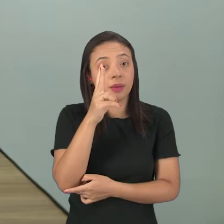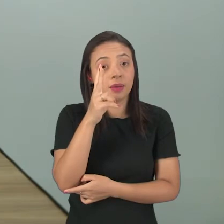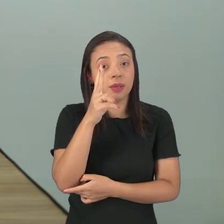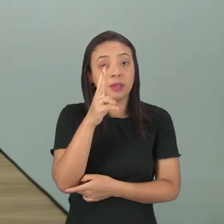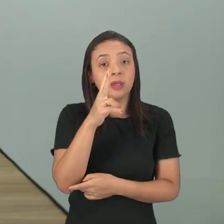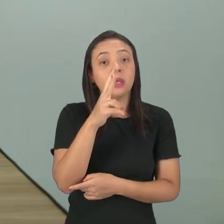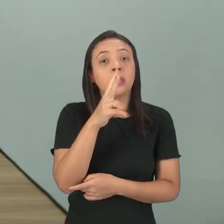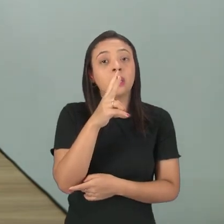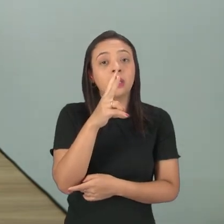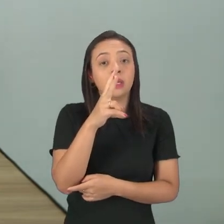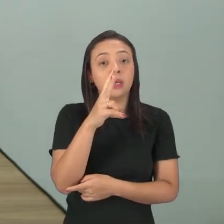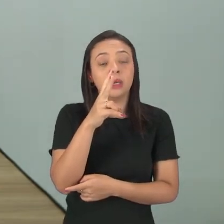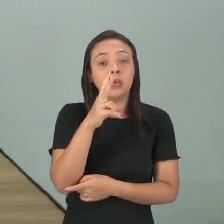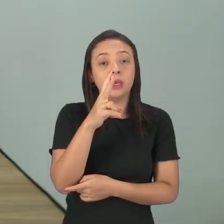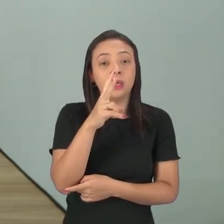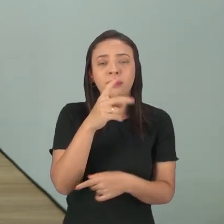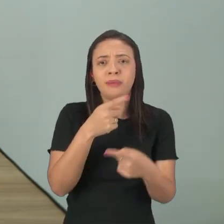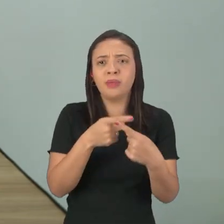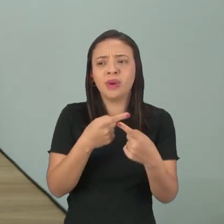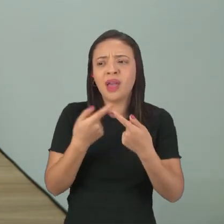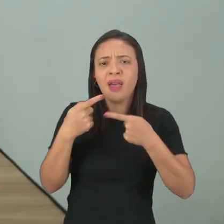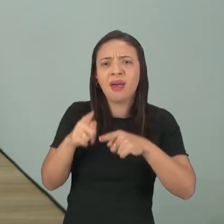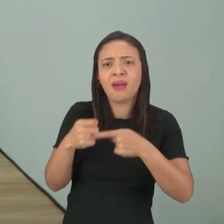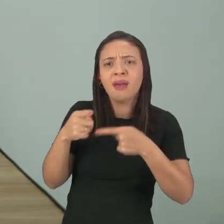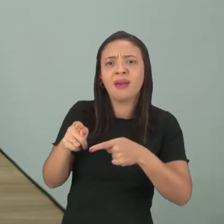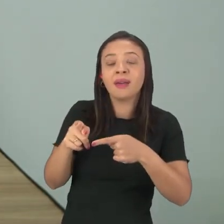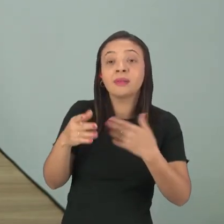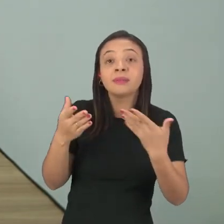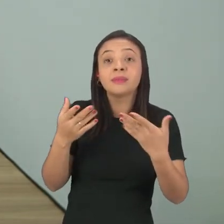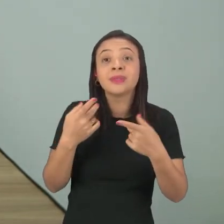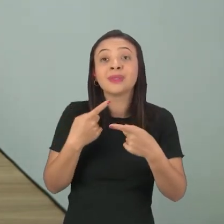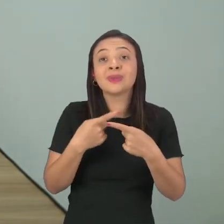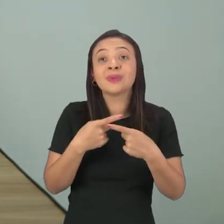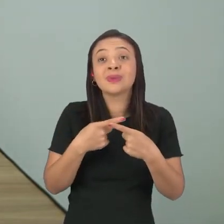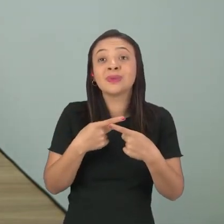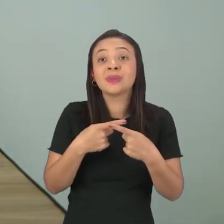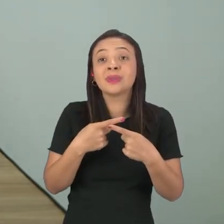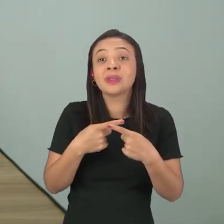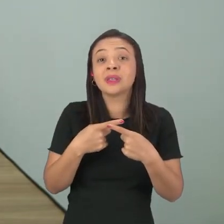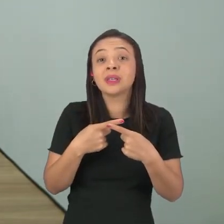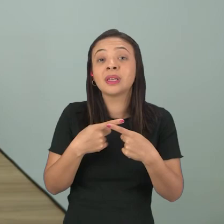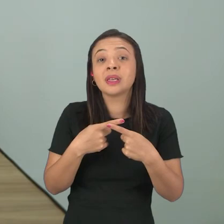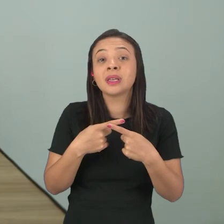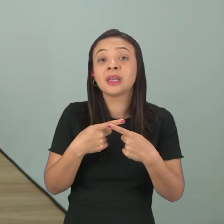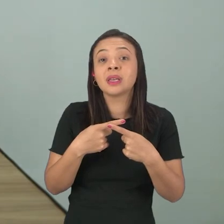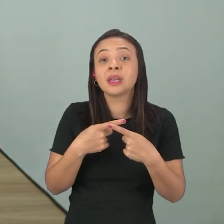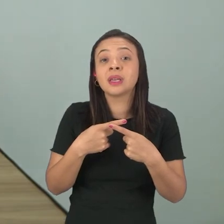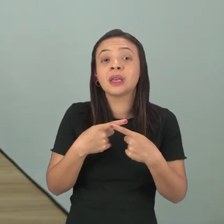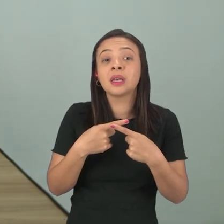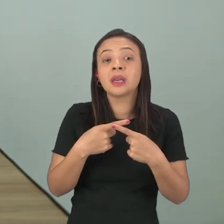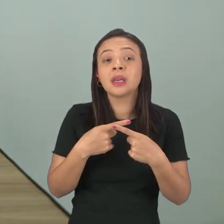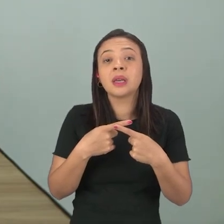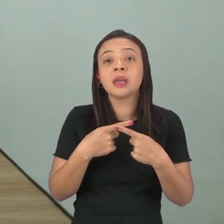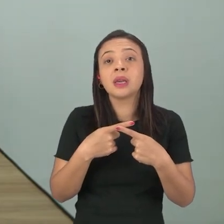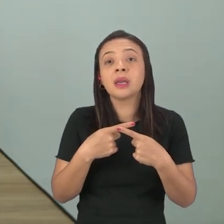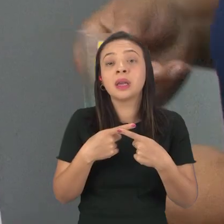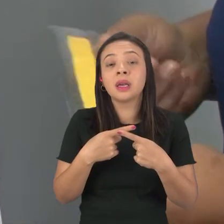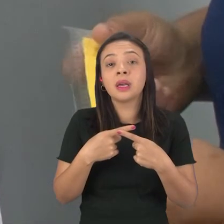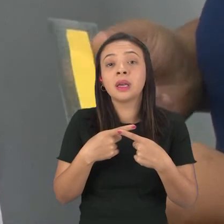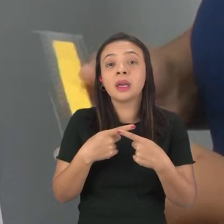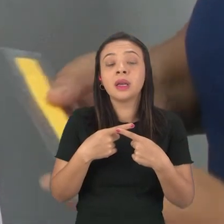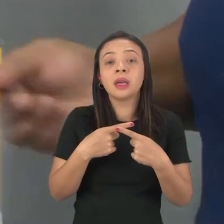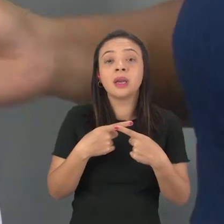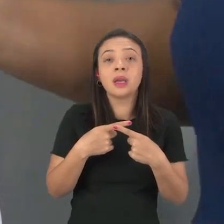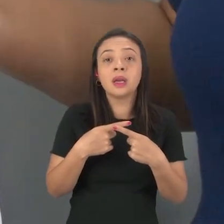vão voltando a história porque elas fizeram isso o que elas responderam a cigarra muito bem